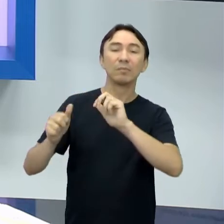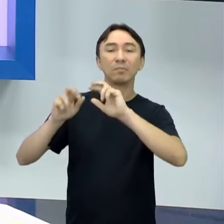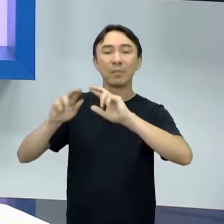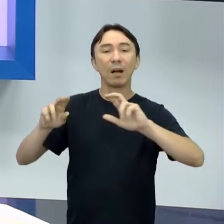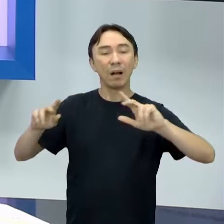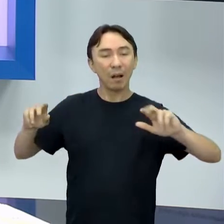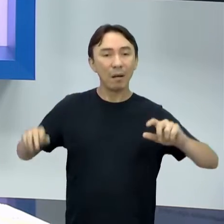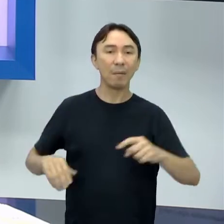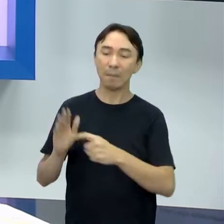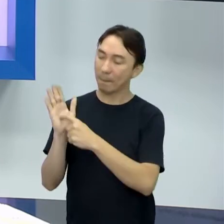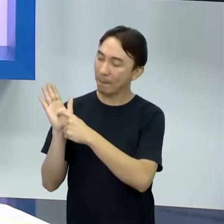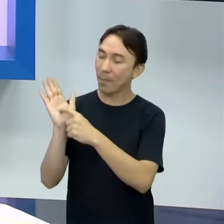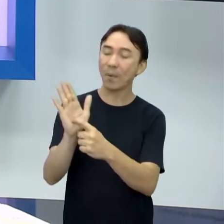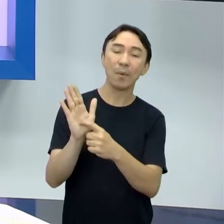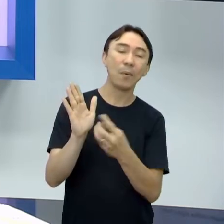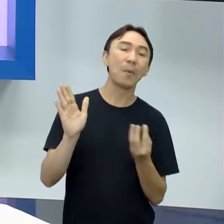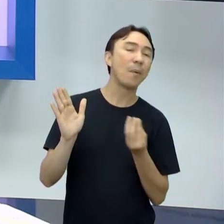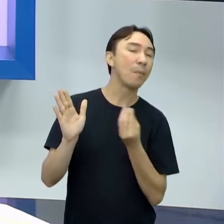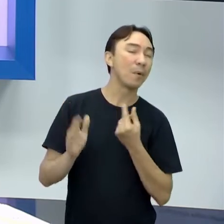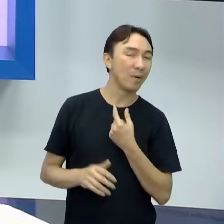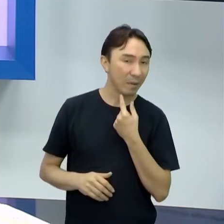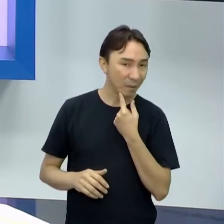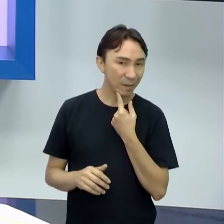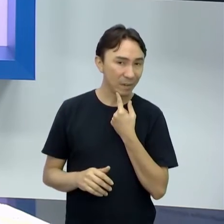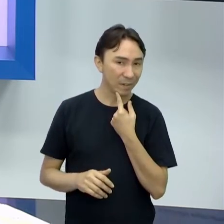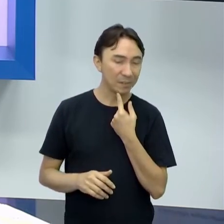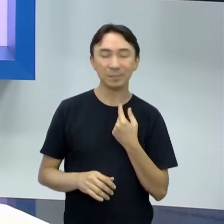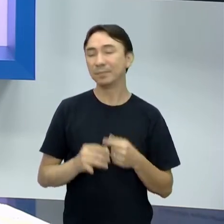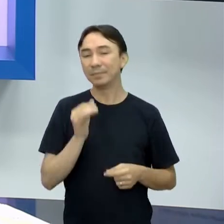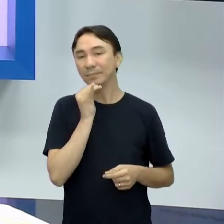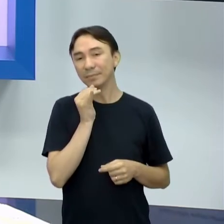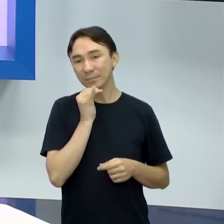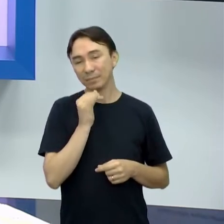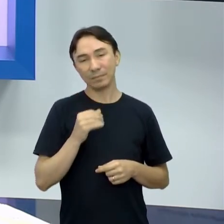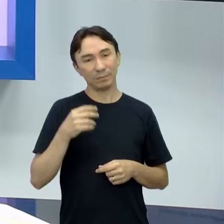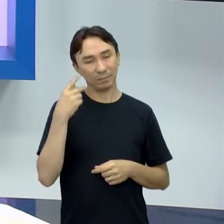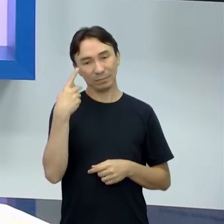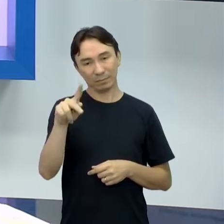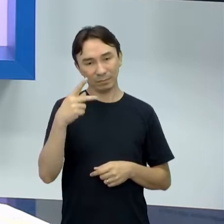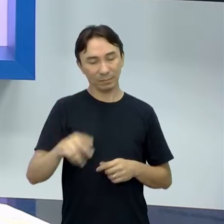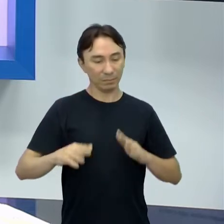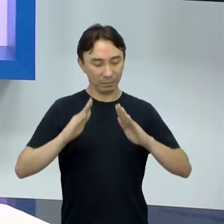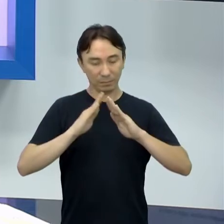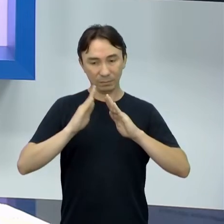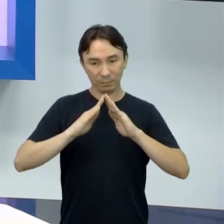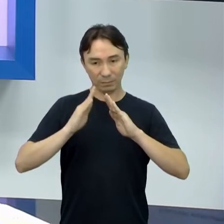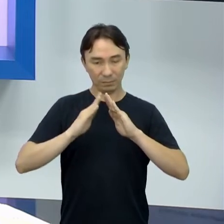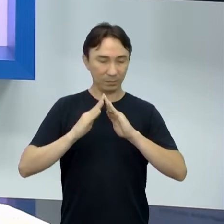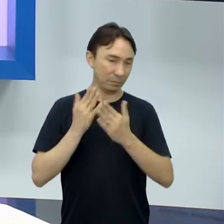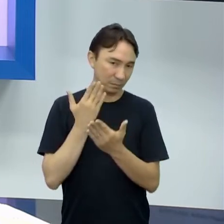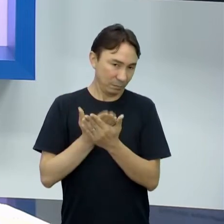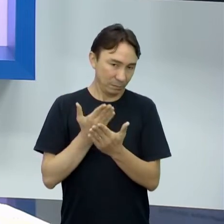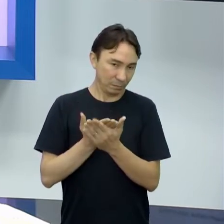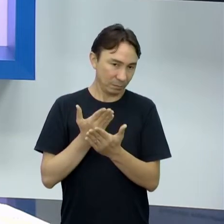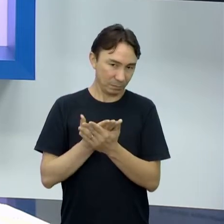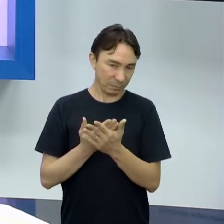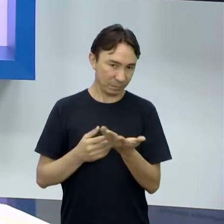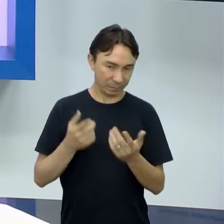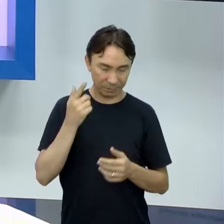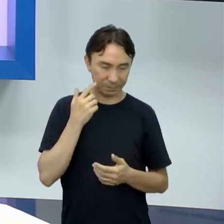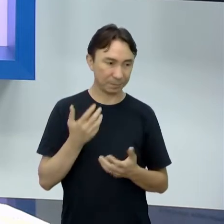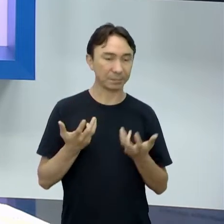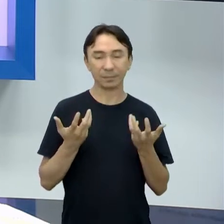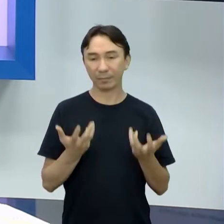se apresentar aí na escola para outros alunos, não o das turmas de vocês, alunos que estivessem